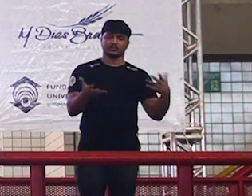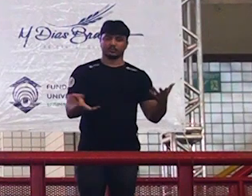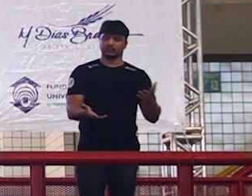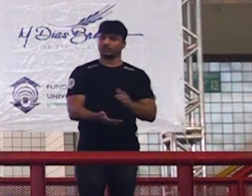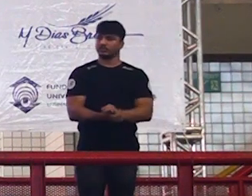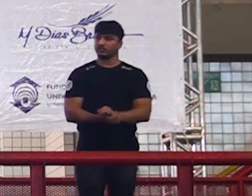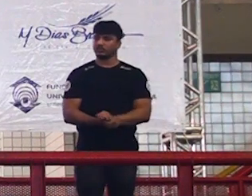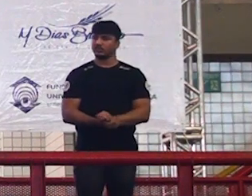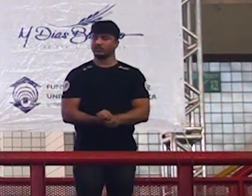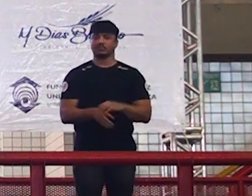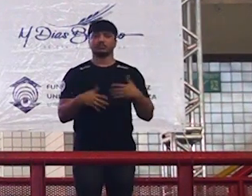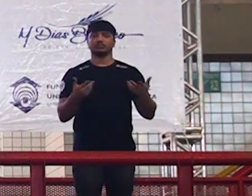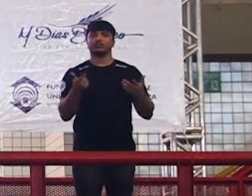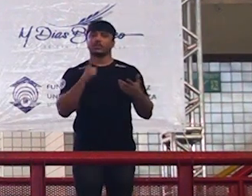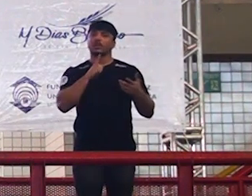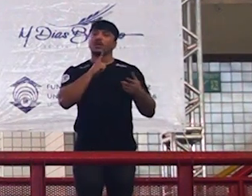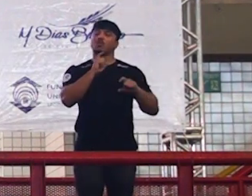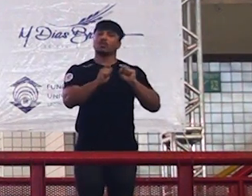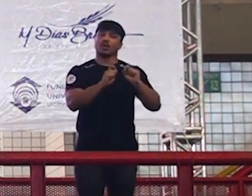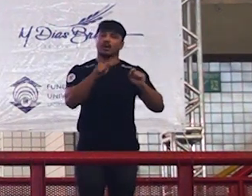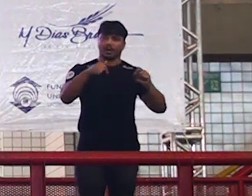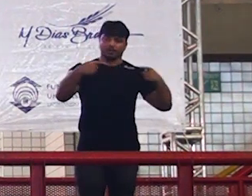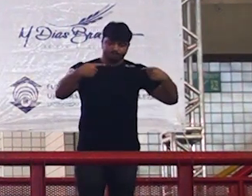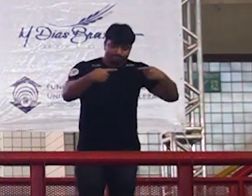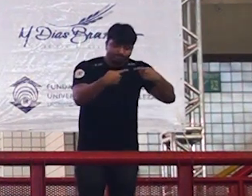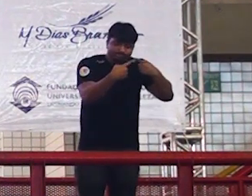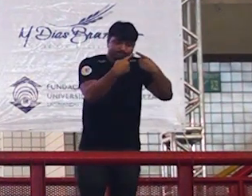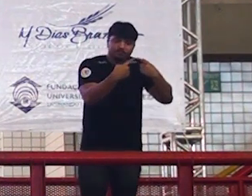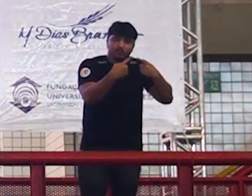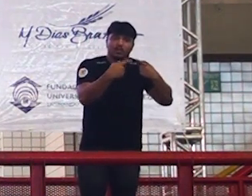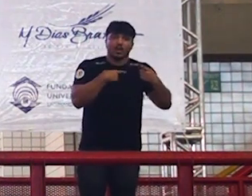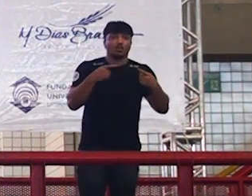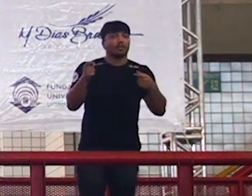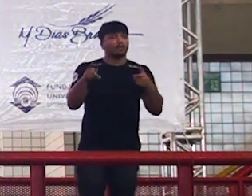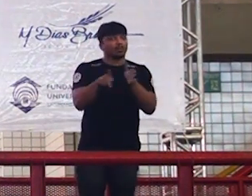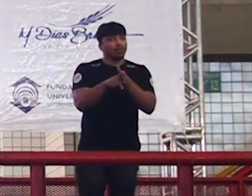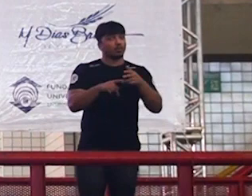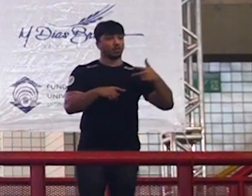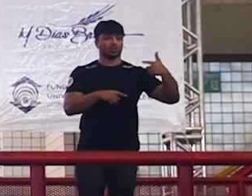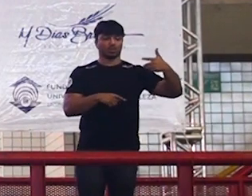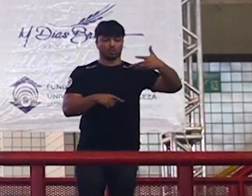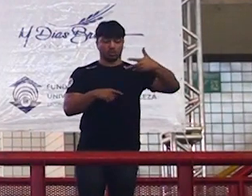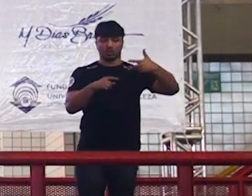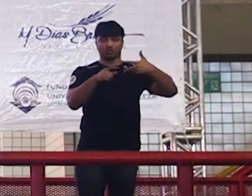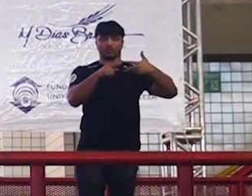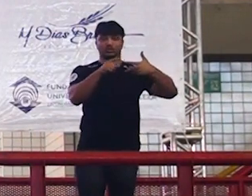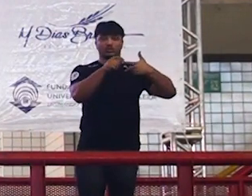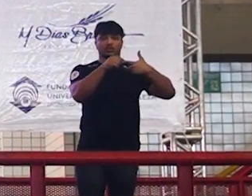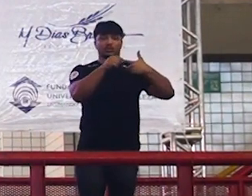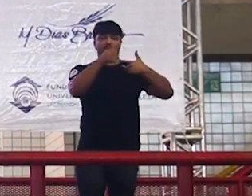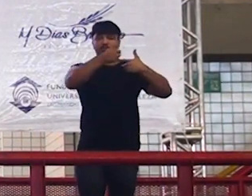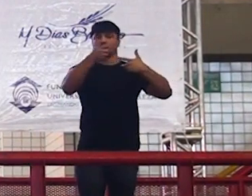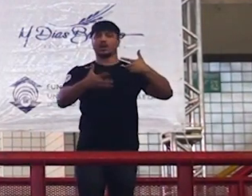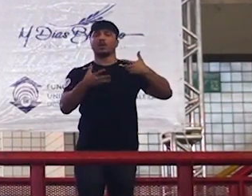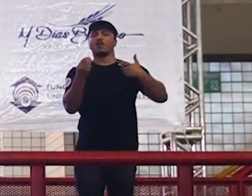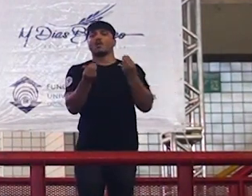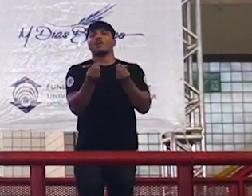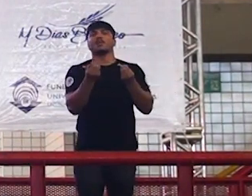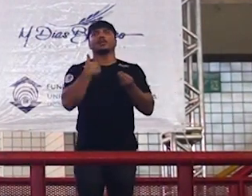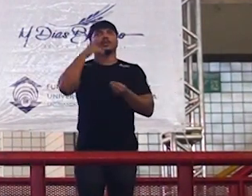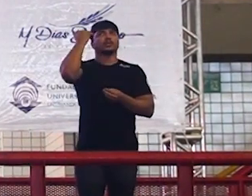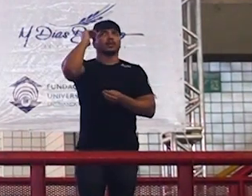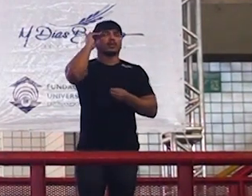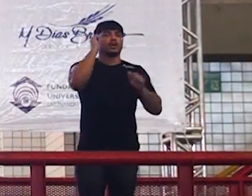Pronto. Essa é a finalidade da competência 2. Fazer você entender qual